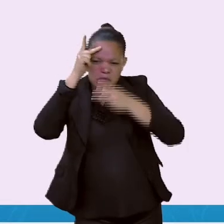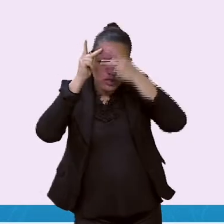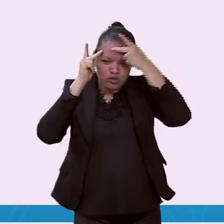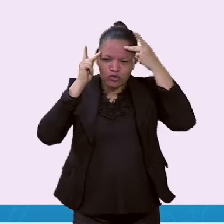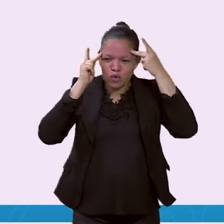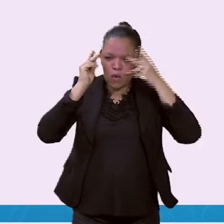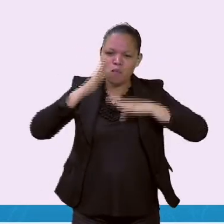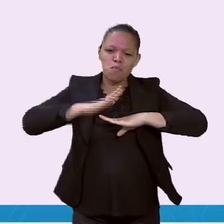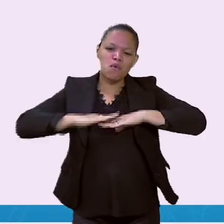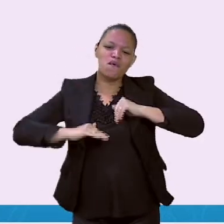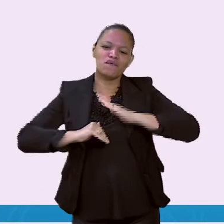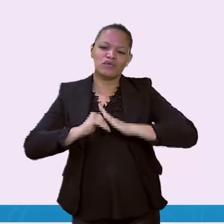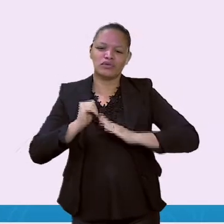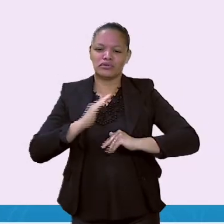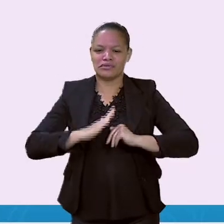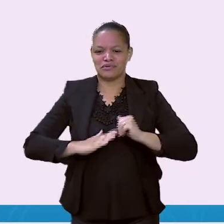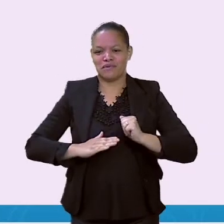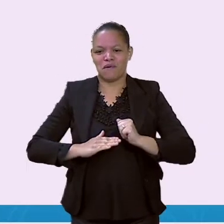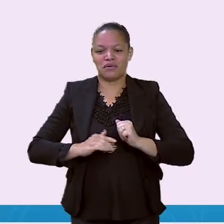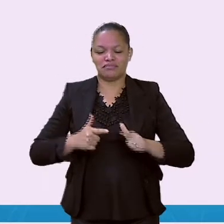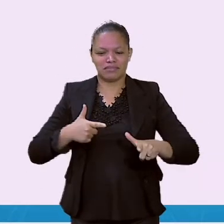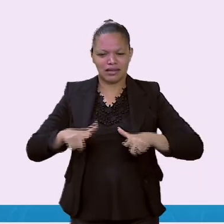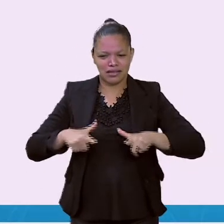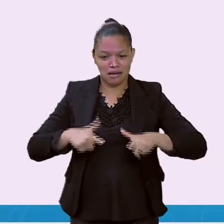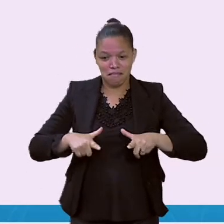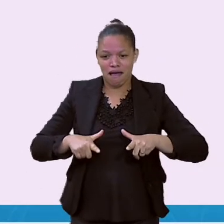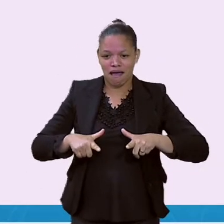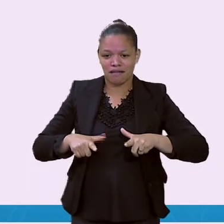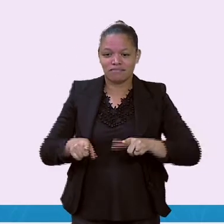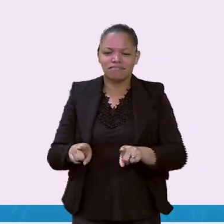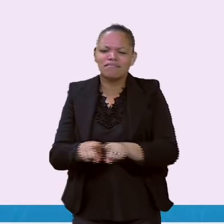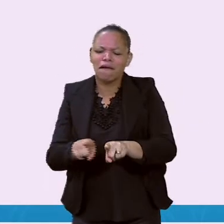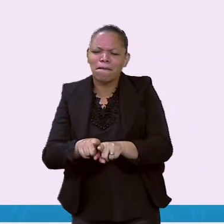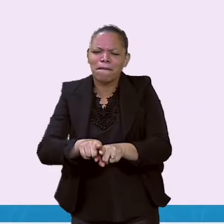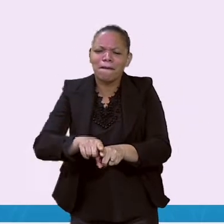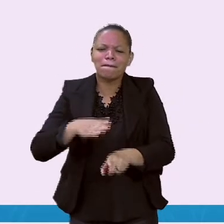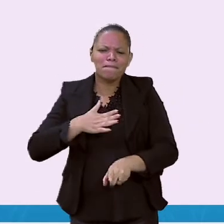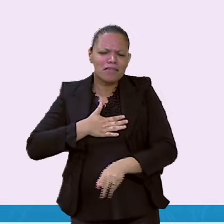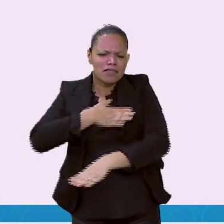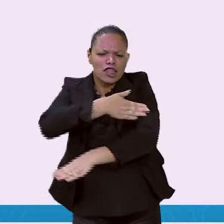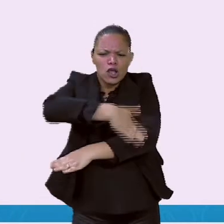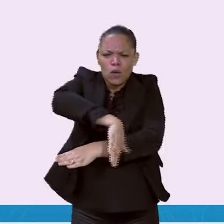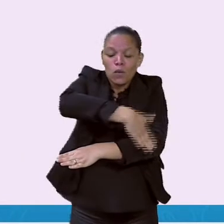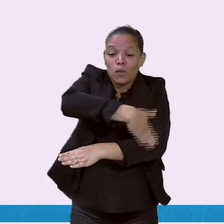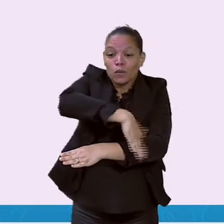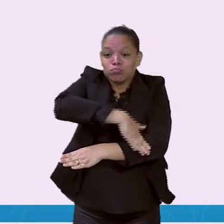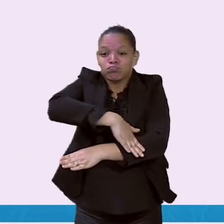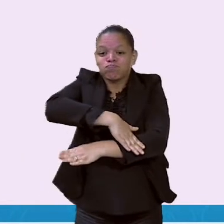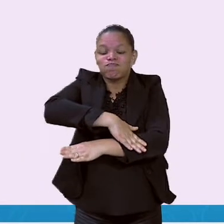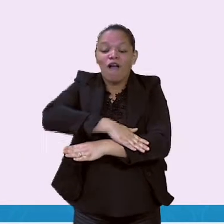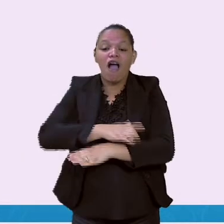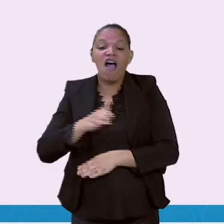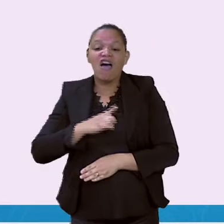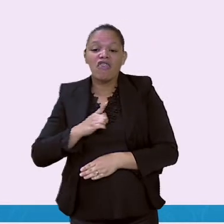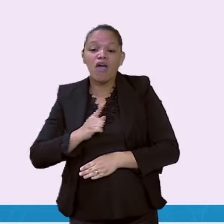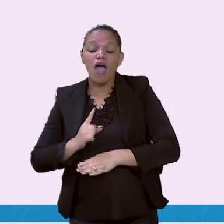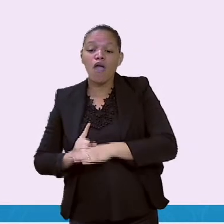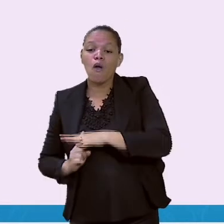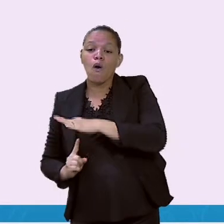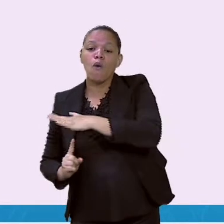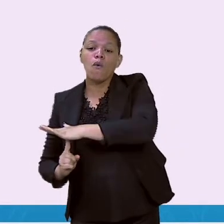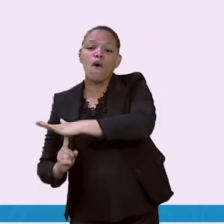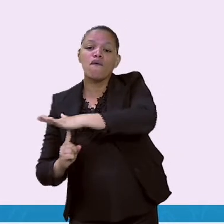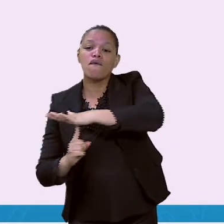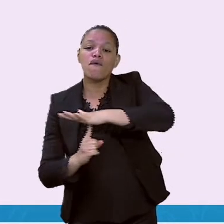Na minha rua tem uma feira divertida. Eu gosto muito de ver. Tem tudo o que é